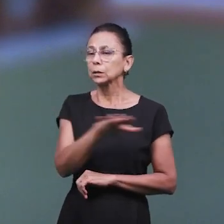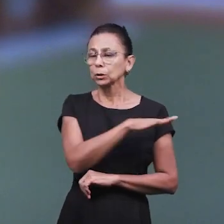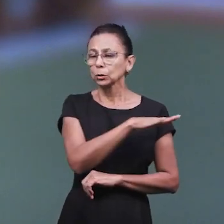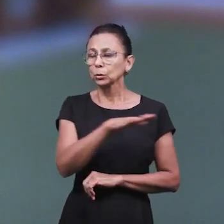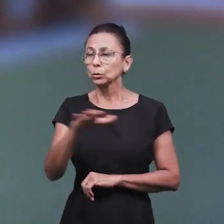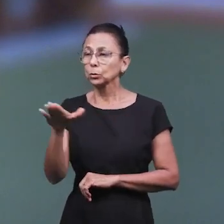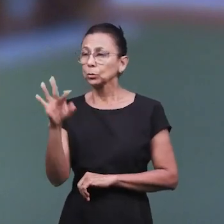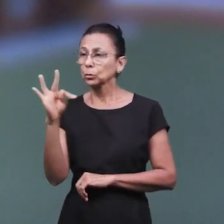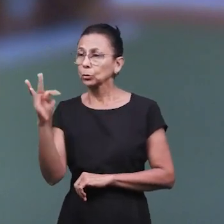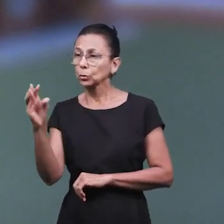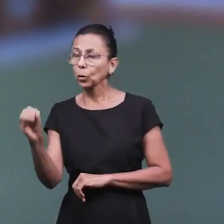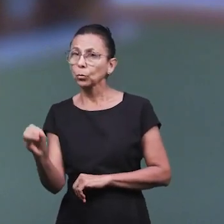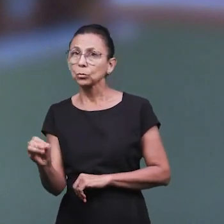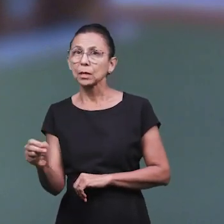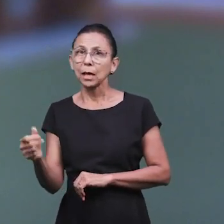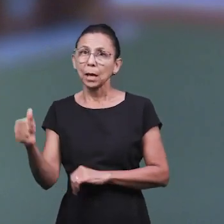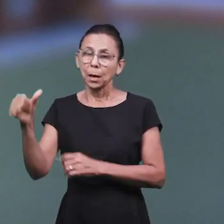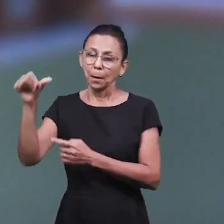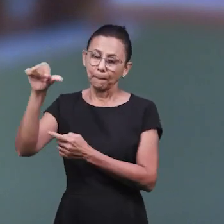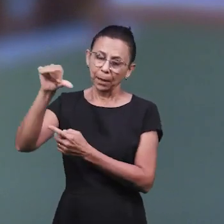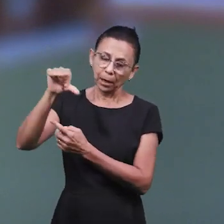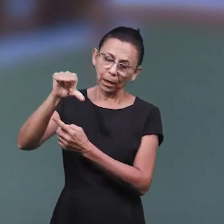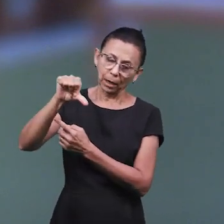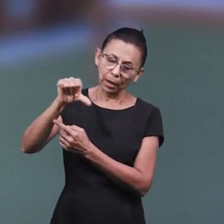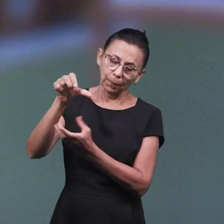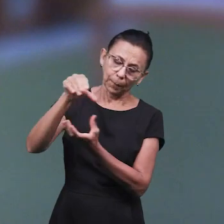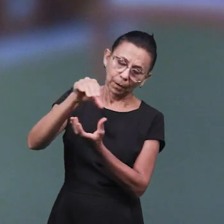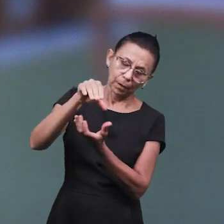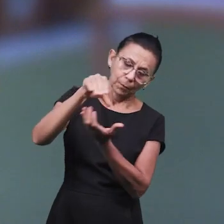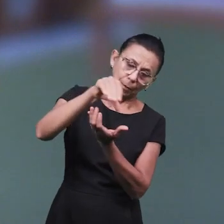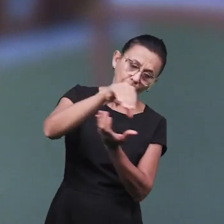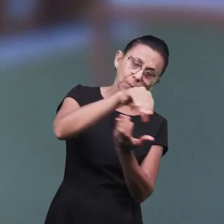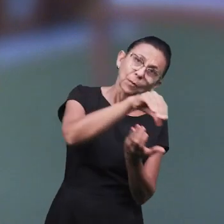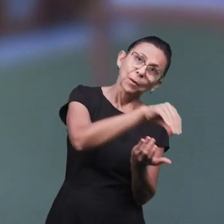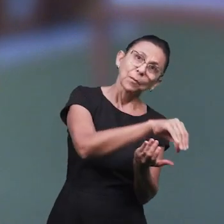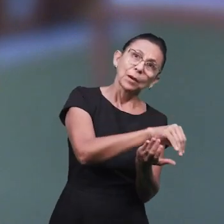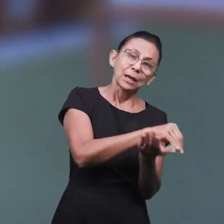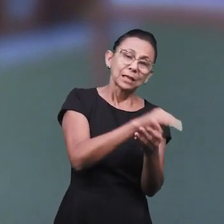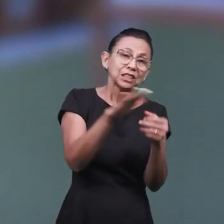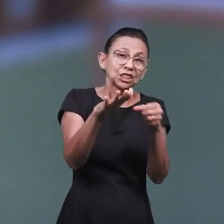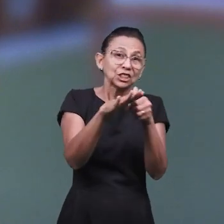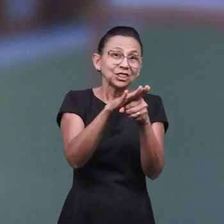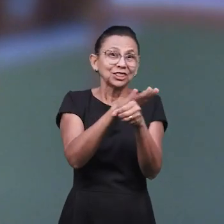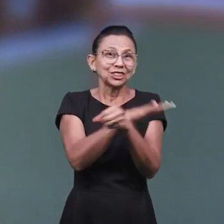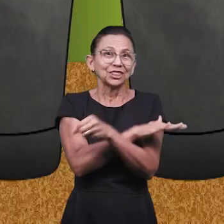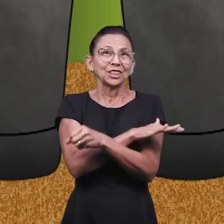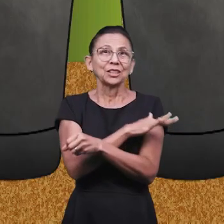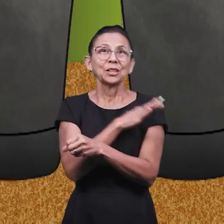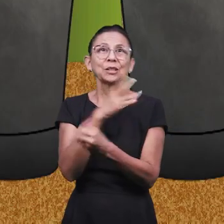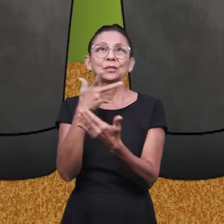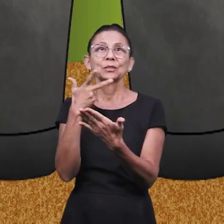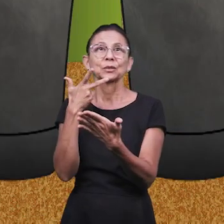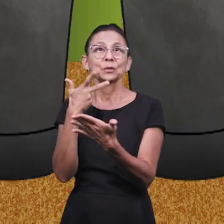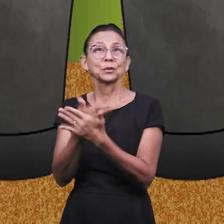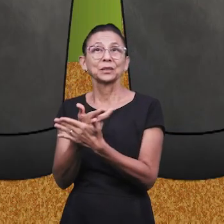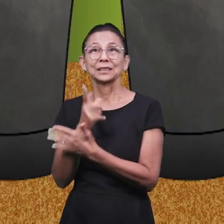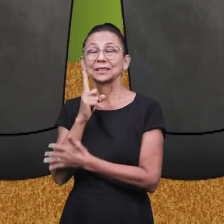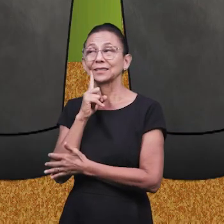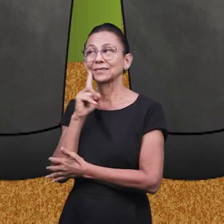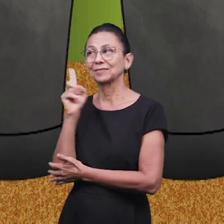cima. E sabem o que aconteceu? Jesus operou um milagre, glória a Deus.